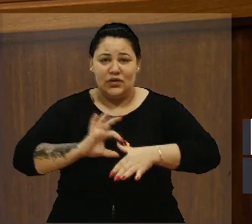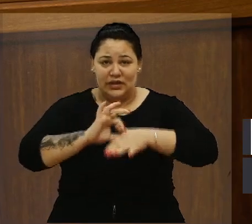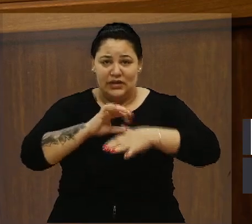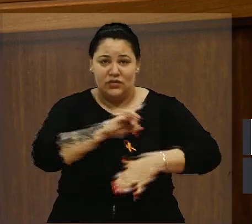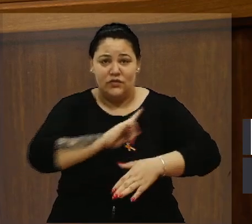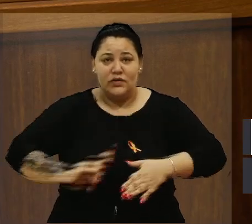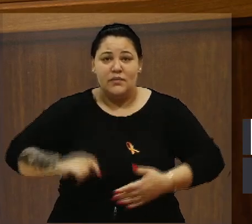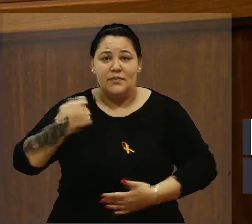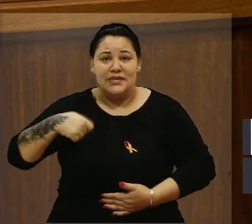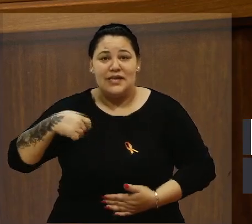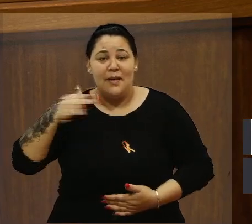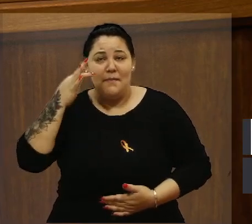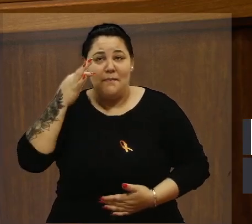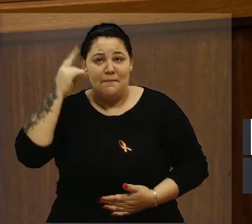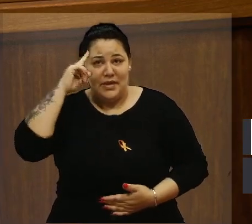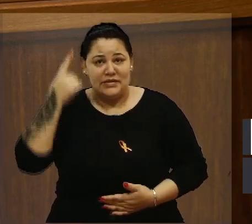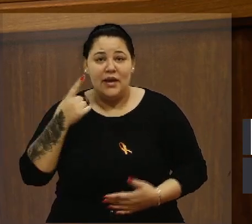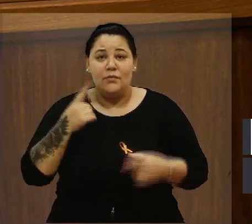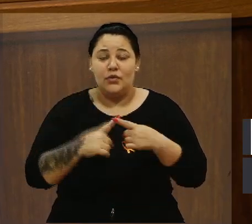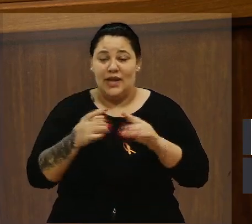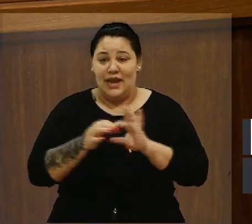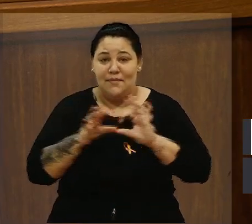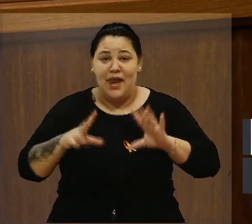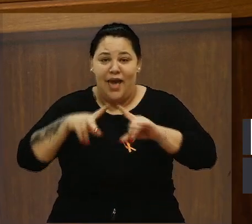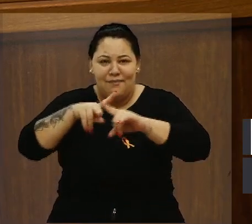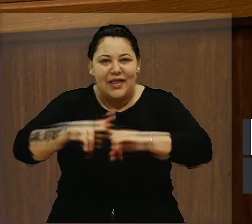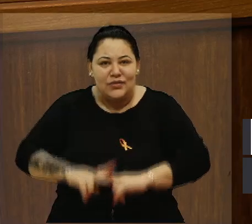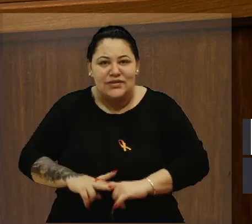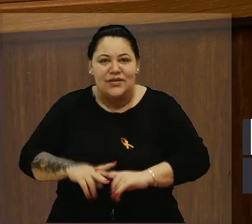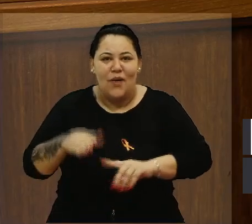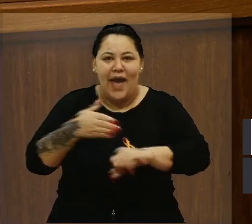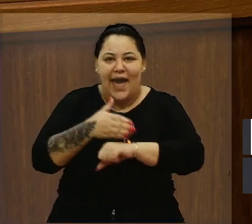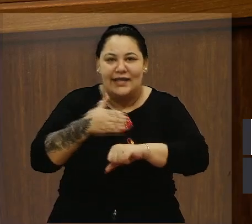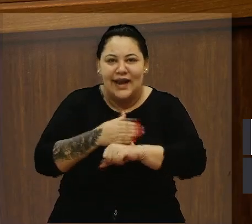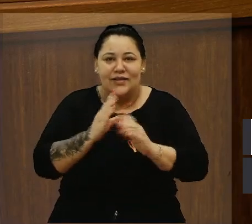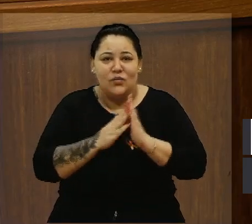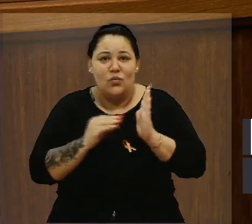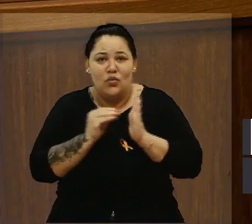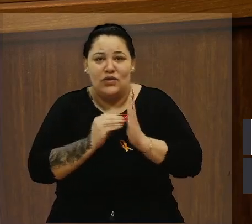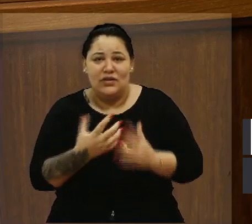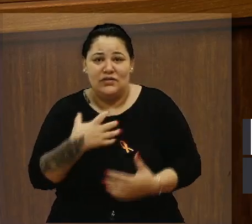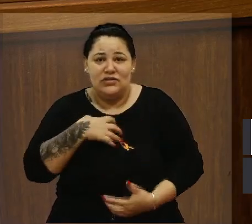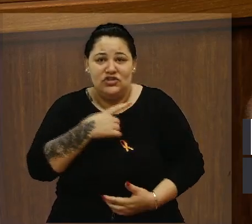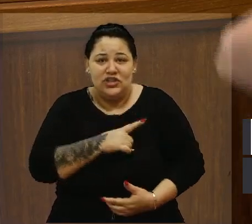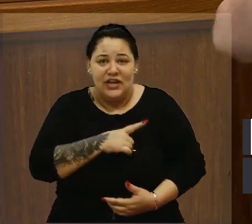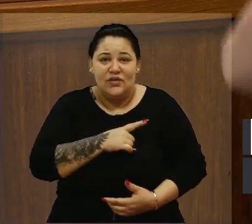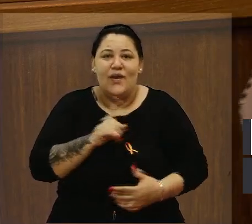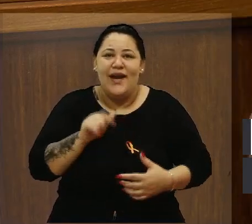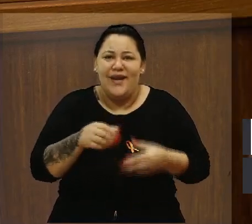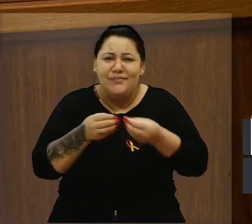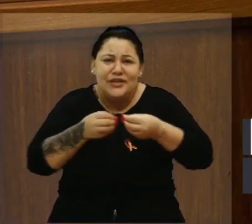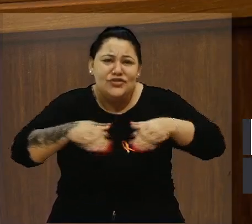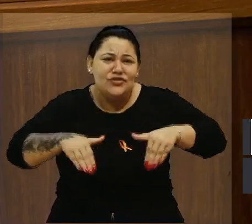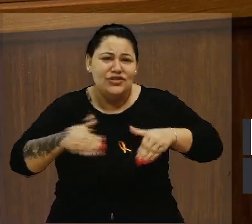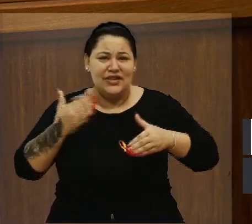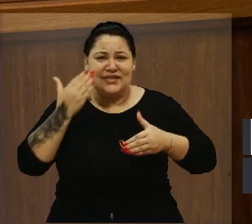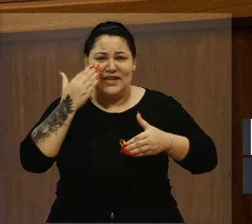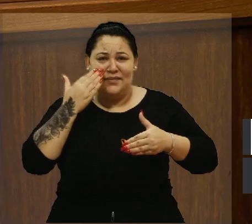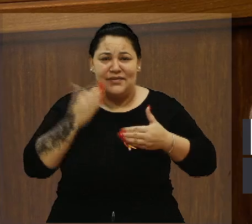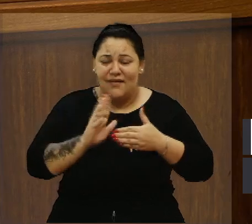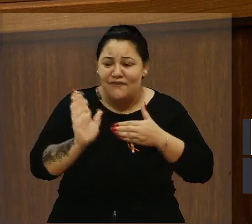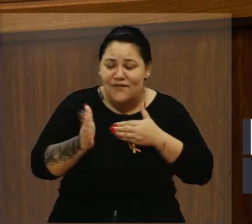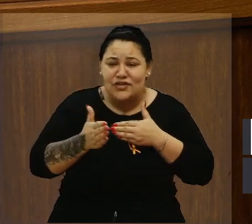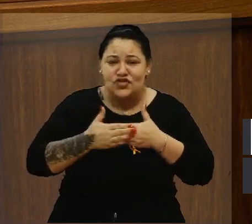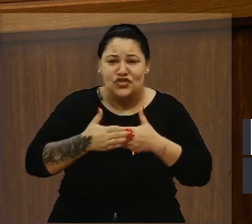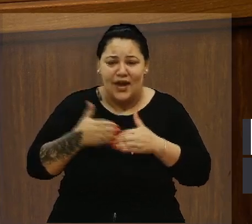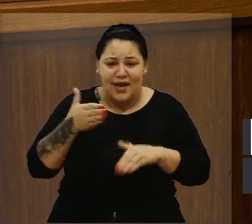porque permitir a manutenção do ingresso do Planalto do modelo que está é muito mais prejudicial do que fechar a entrada do